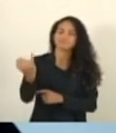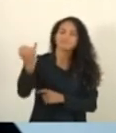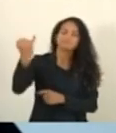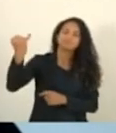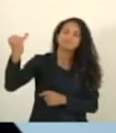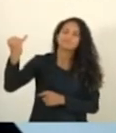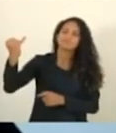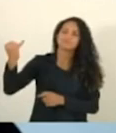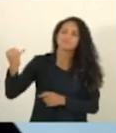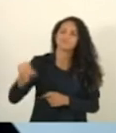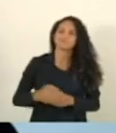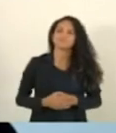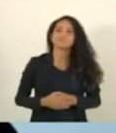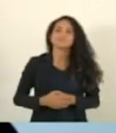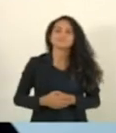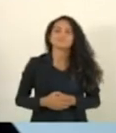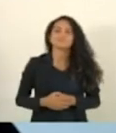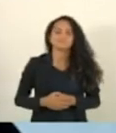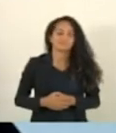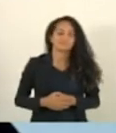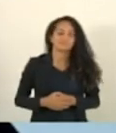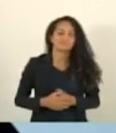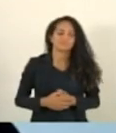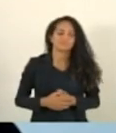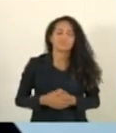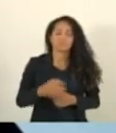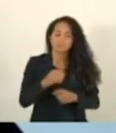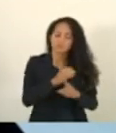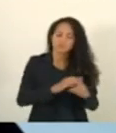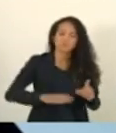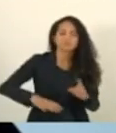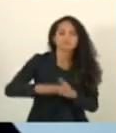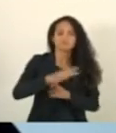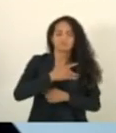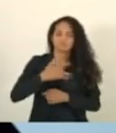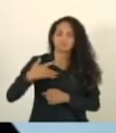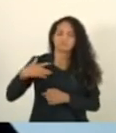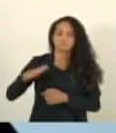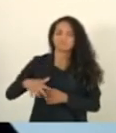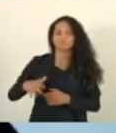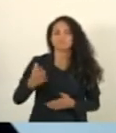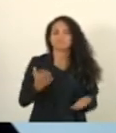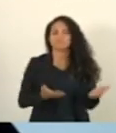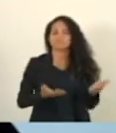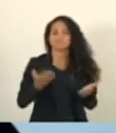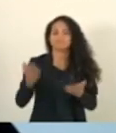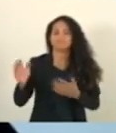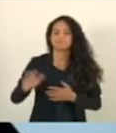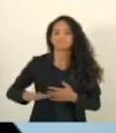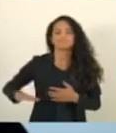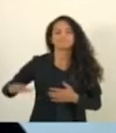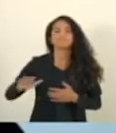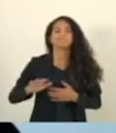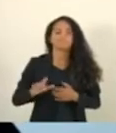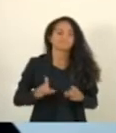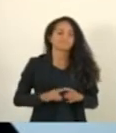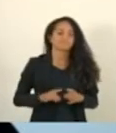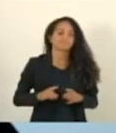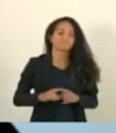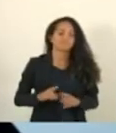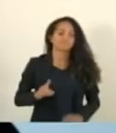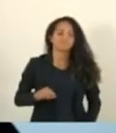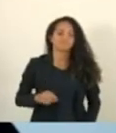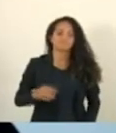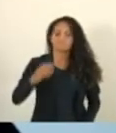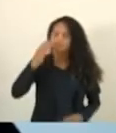de tamanho valor, do ponto de vista social, da saúde, do equilíbrio da cidade, do desenvolvimento e do custo